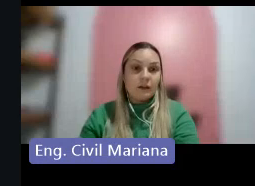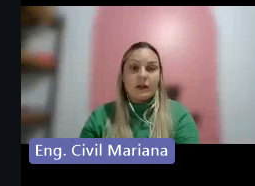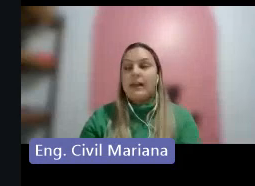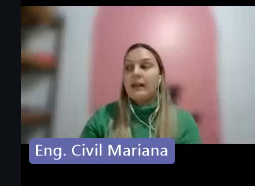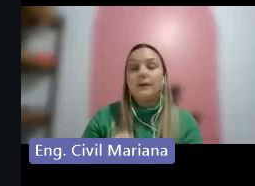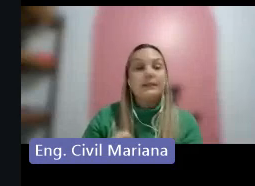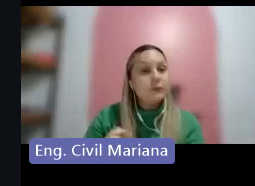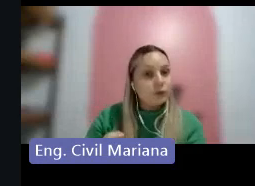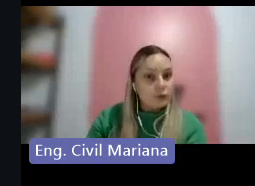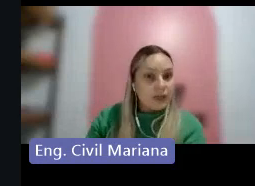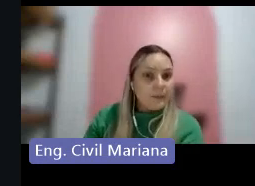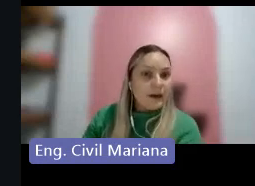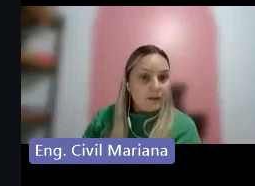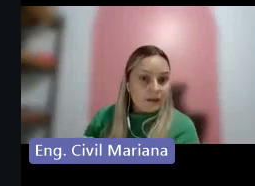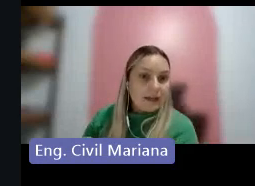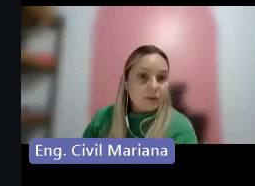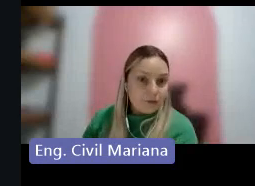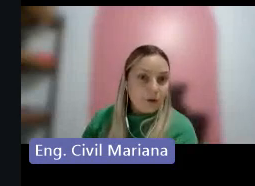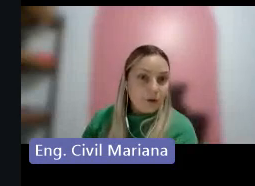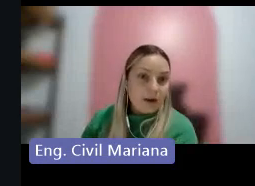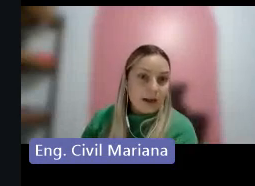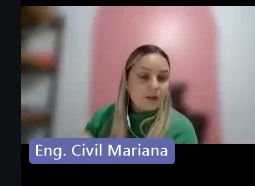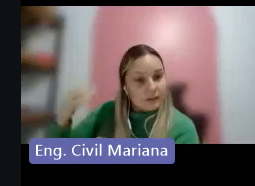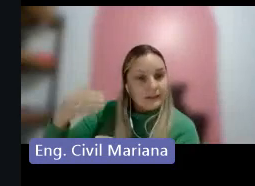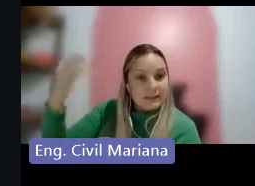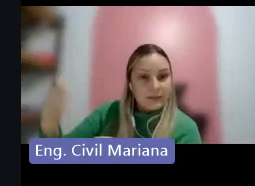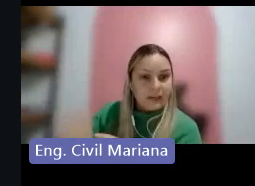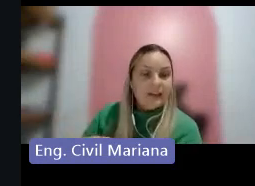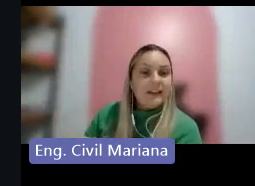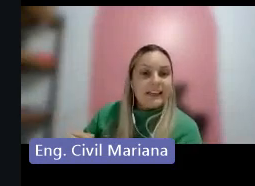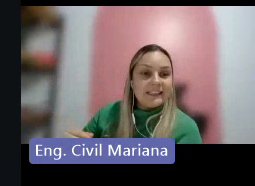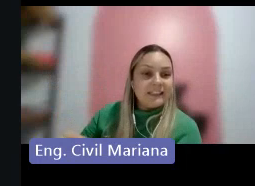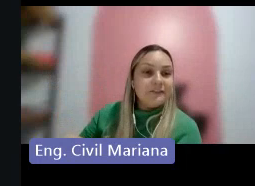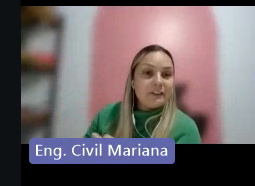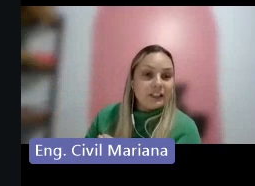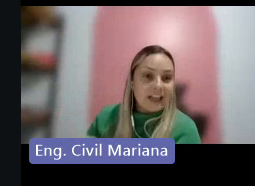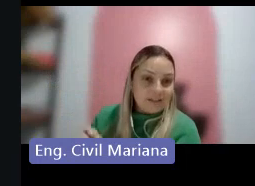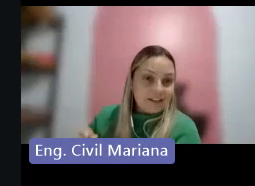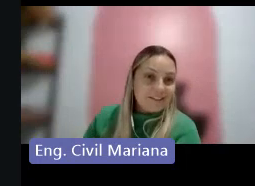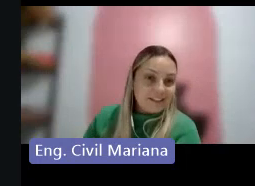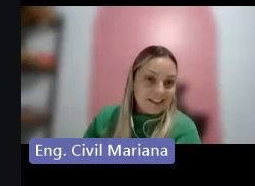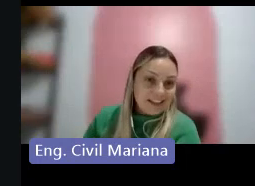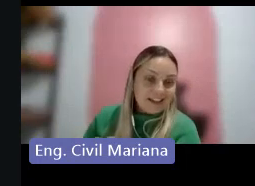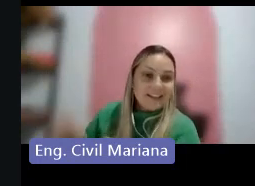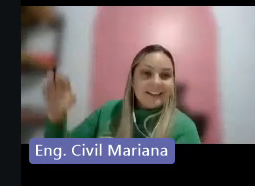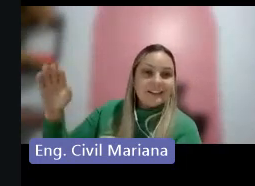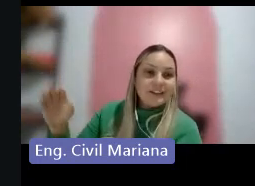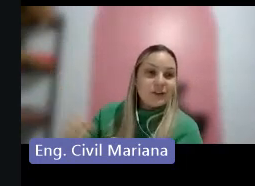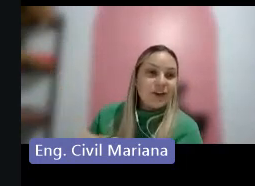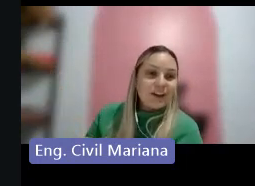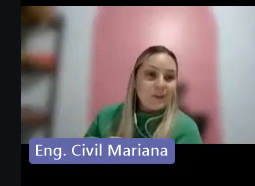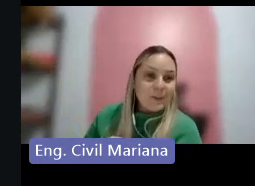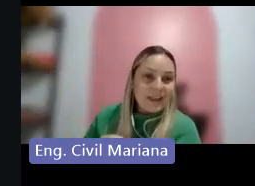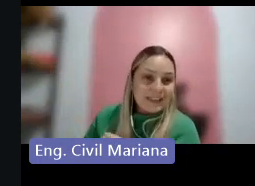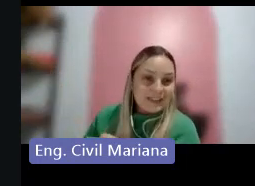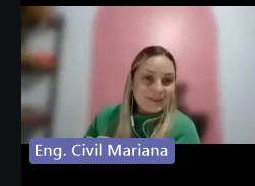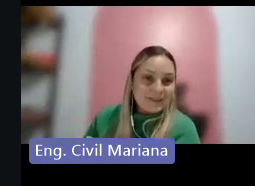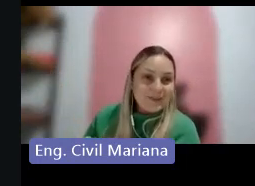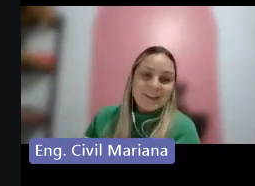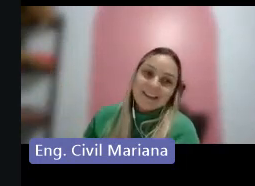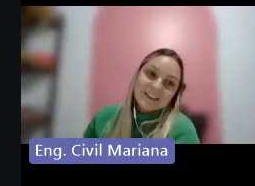não tinha uma estrutura para aguentar o que foi colocado em cima. E eles ainda fecharam a lavanderia. Então, eles colocaram